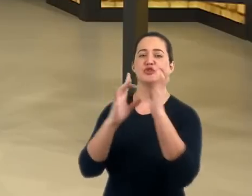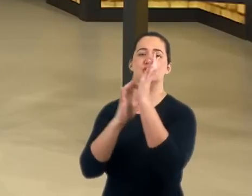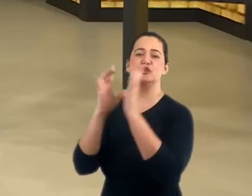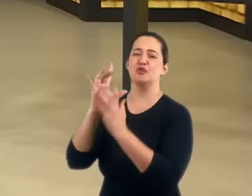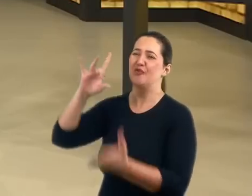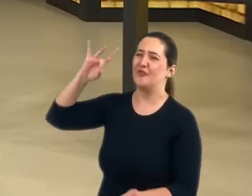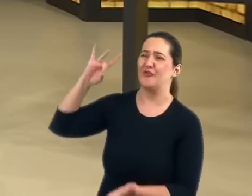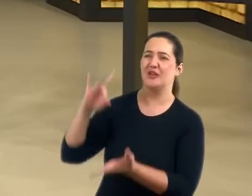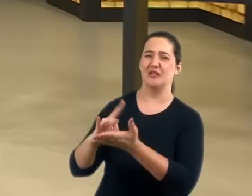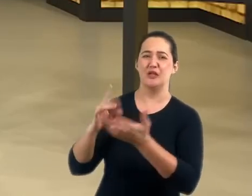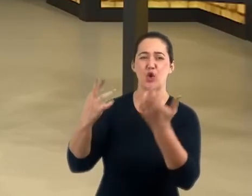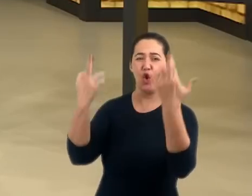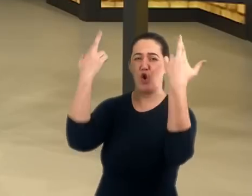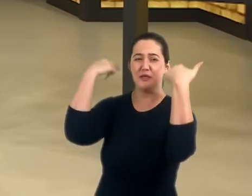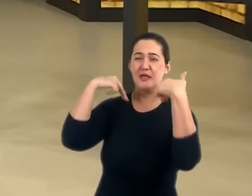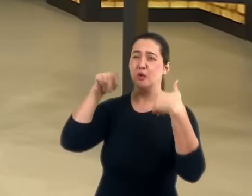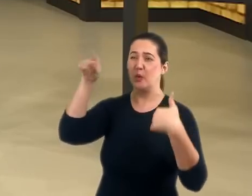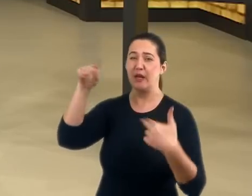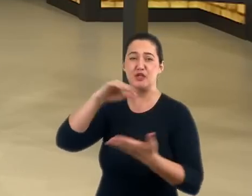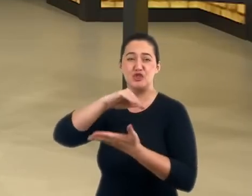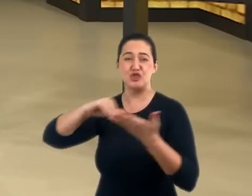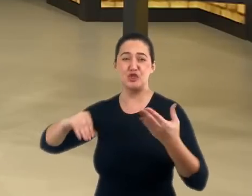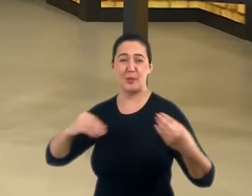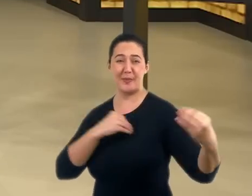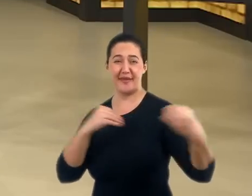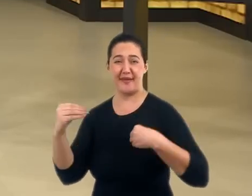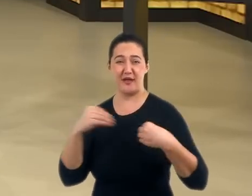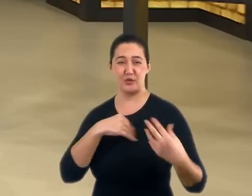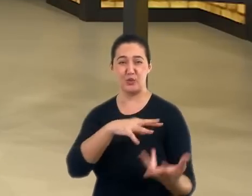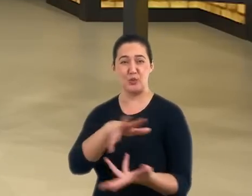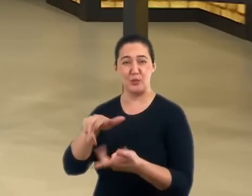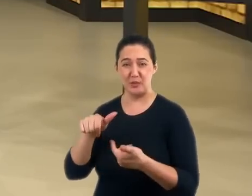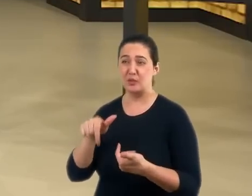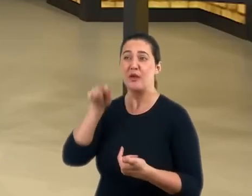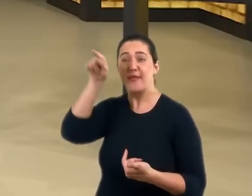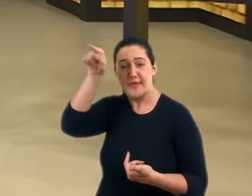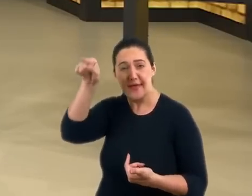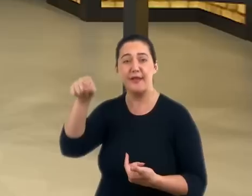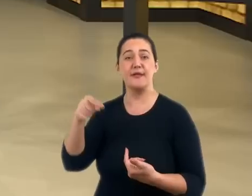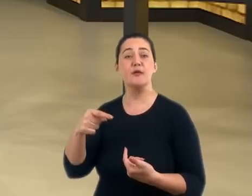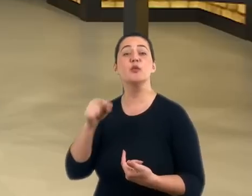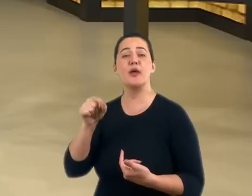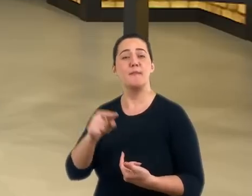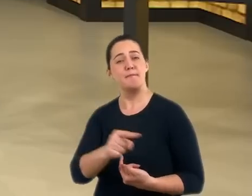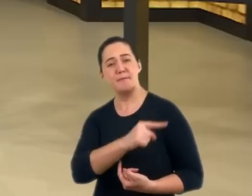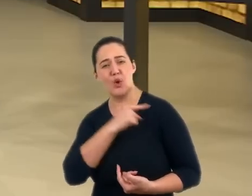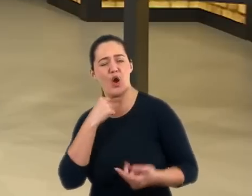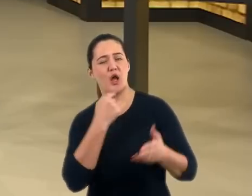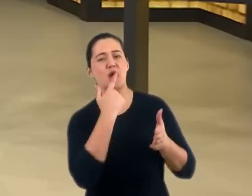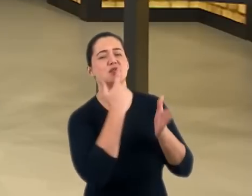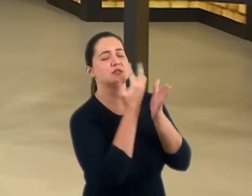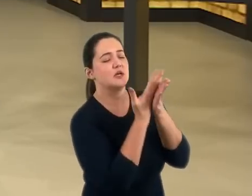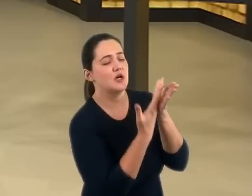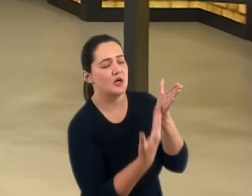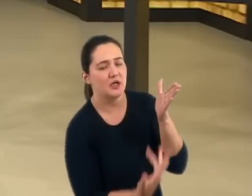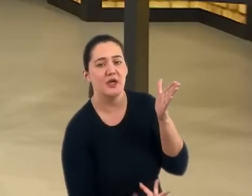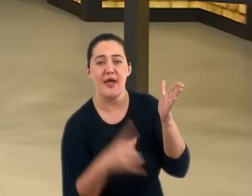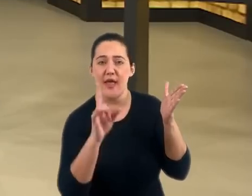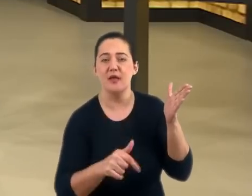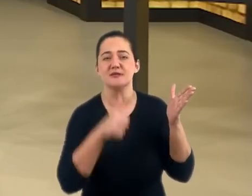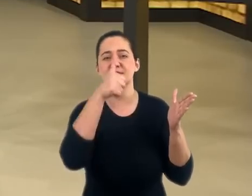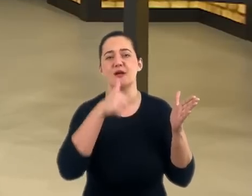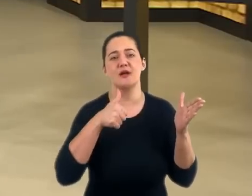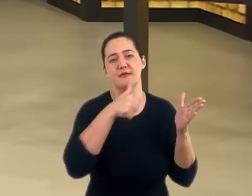verdadeiro Cordeiro de Deus que tira o pecado do mundo, deu a sua vida, isto é, o seu sangue, como o sacrifício final